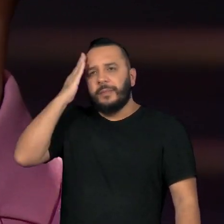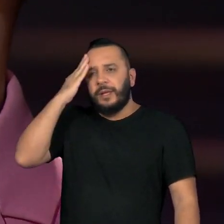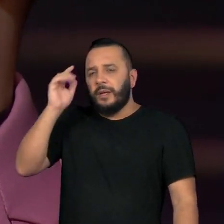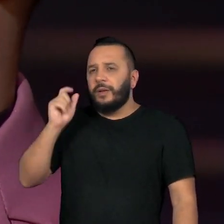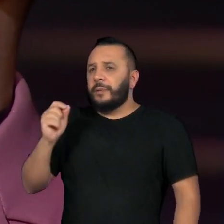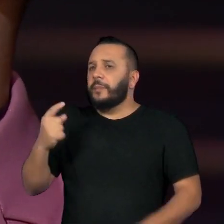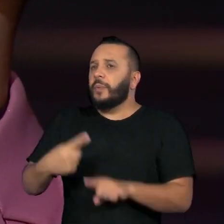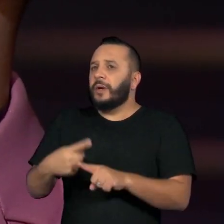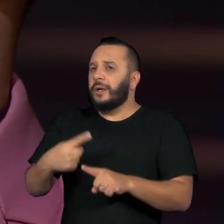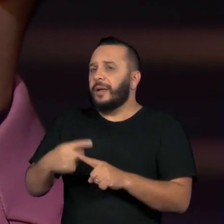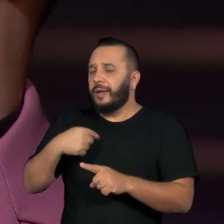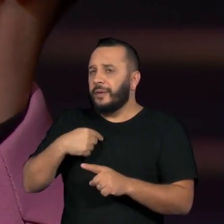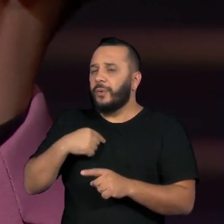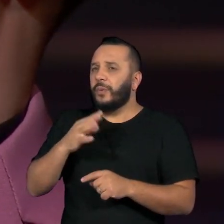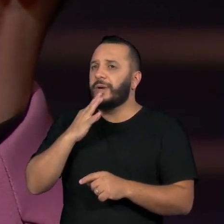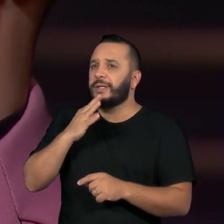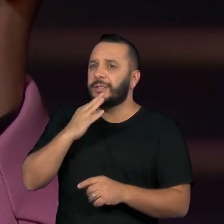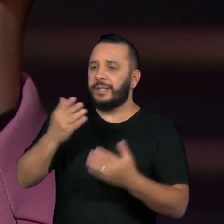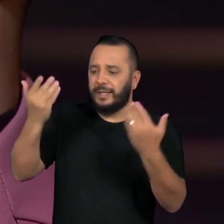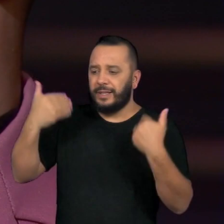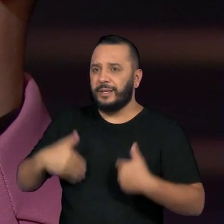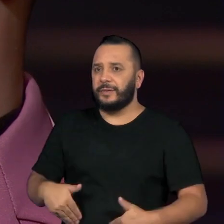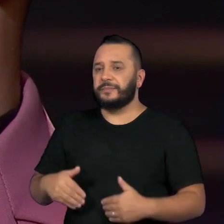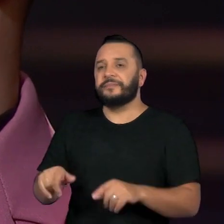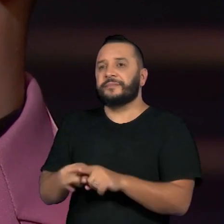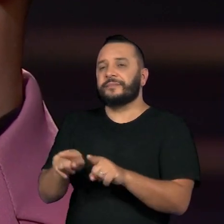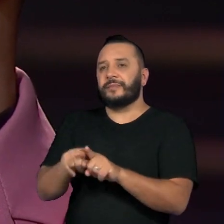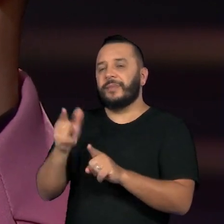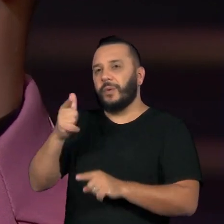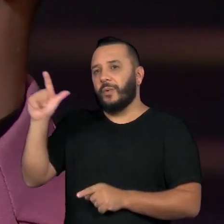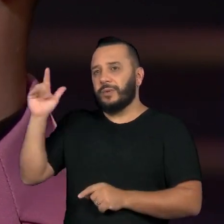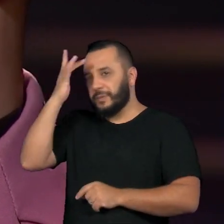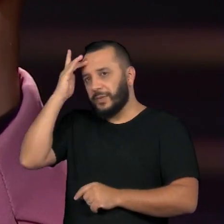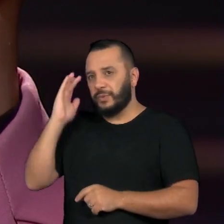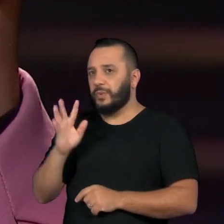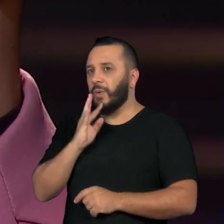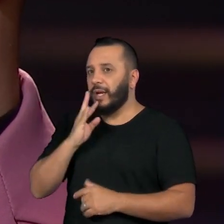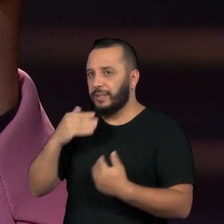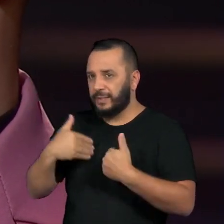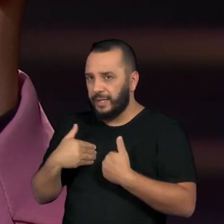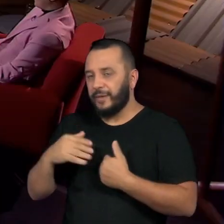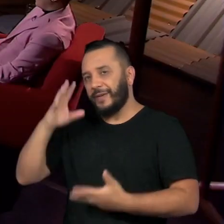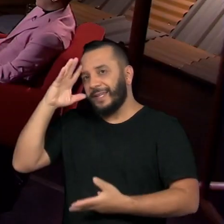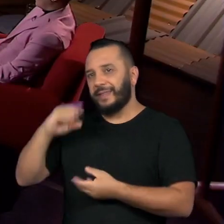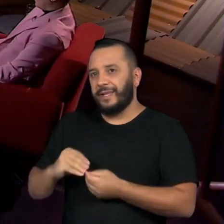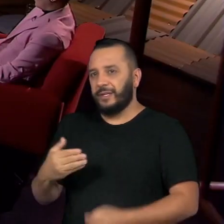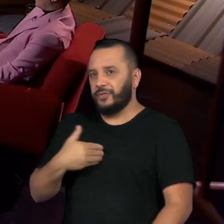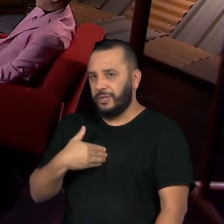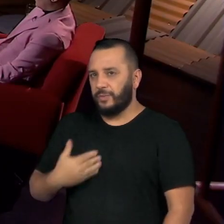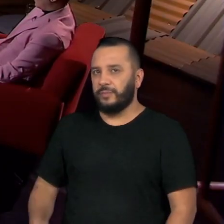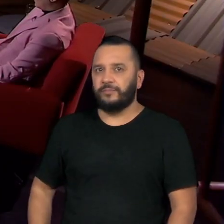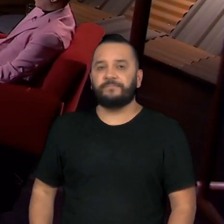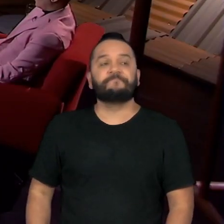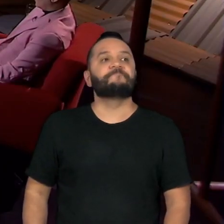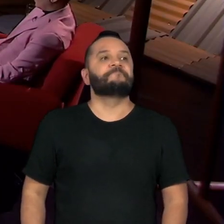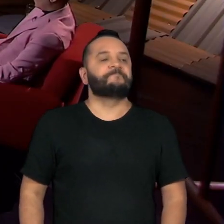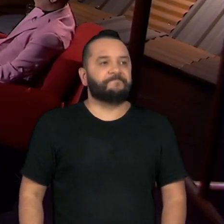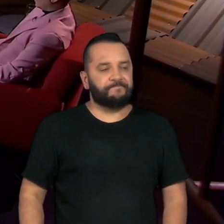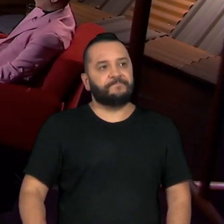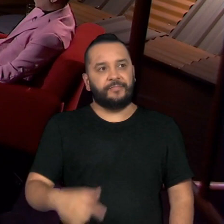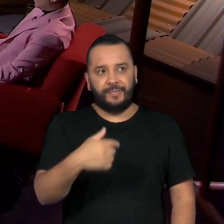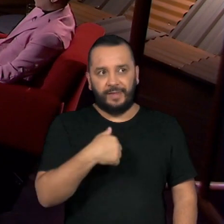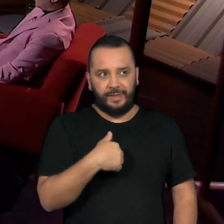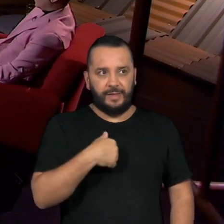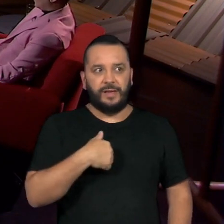conhecer e te permite fazer com que as outras pessoas também te conheçam, te entendam, sabe? Claro. E eu fico muito